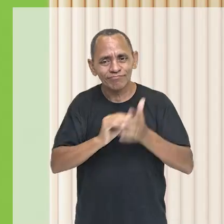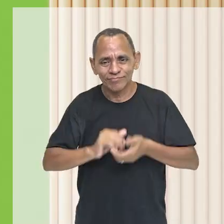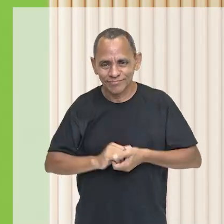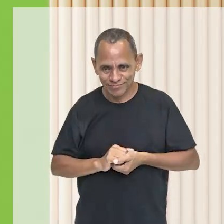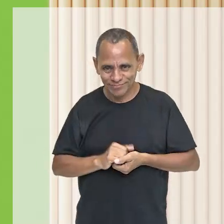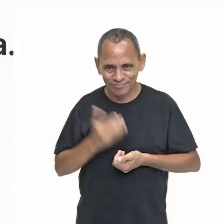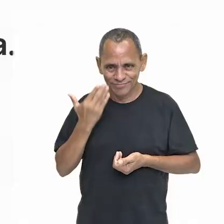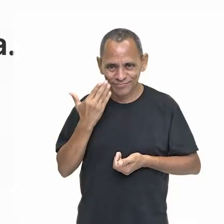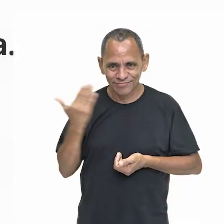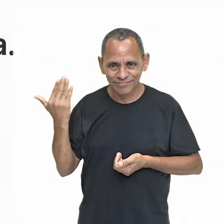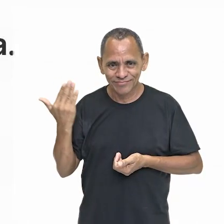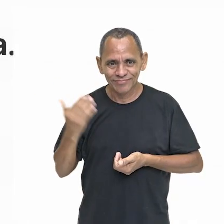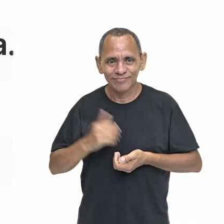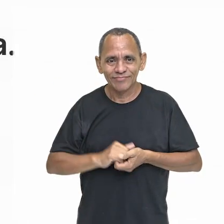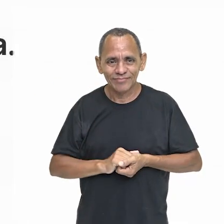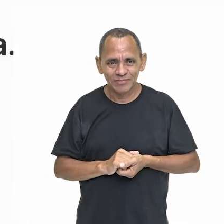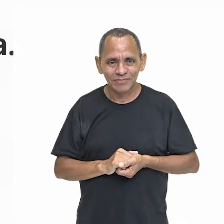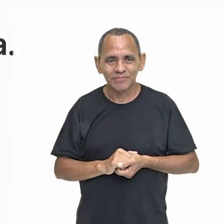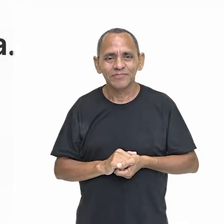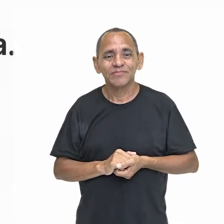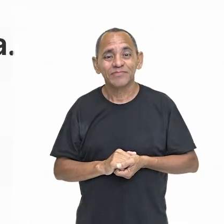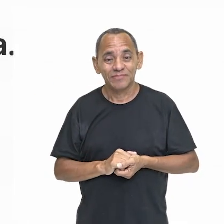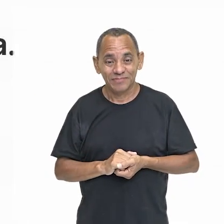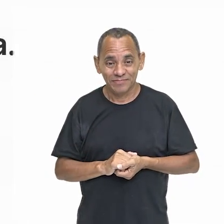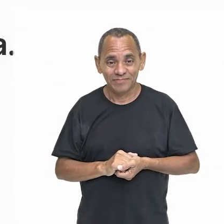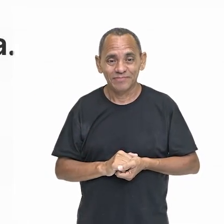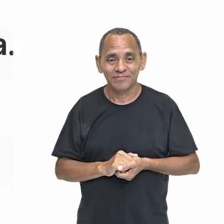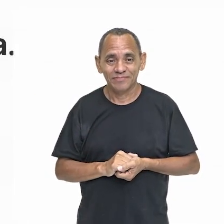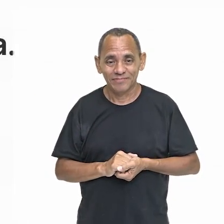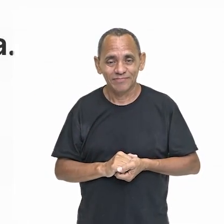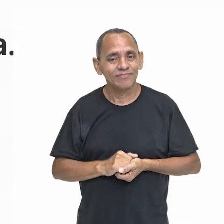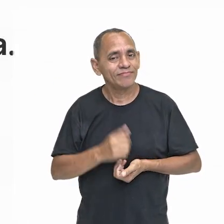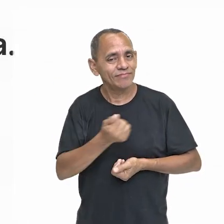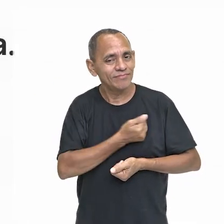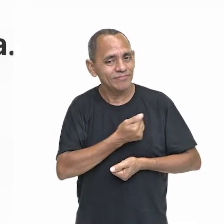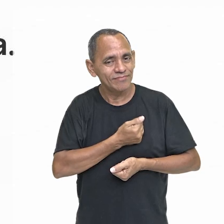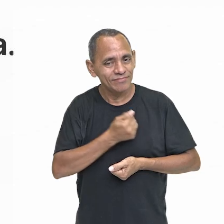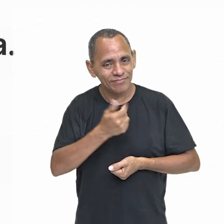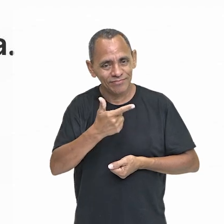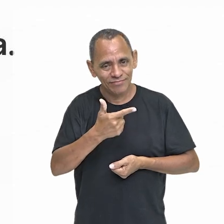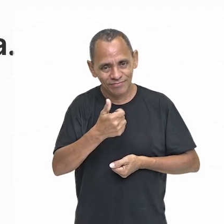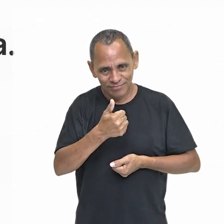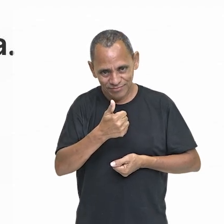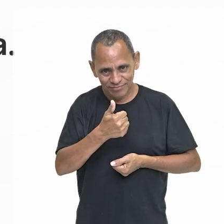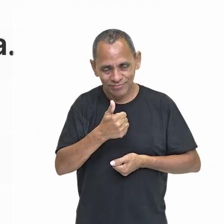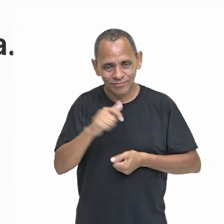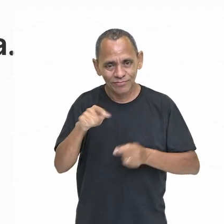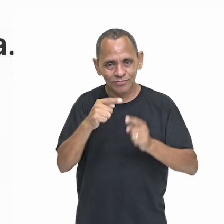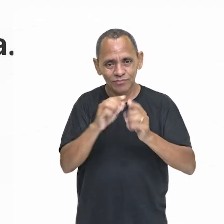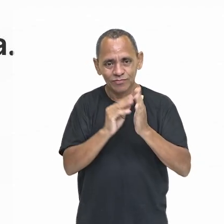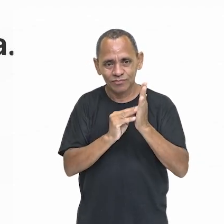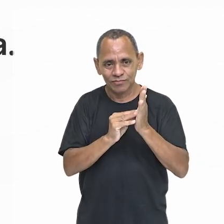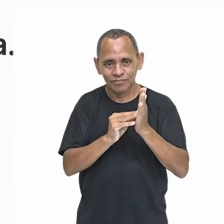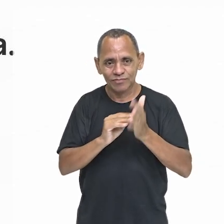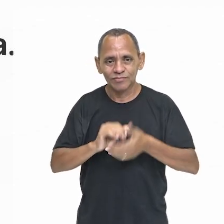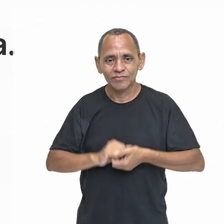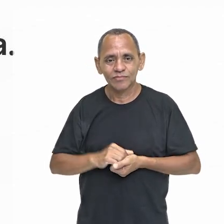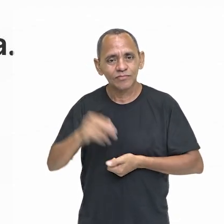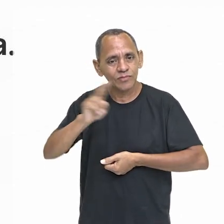conhecimento. Vamos lá conferir? Olha aí, aula 21. Objeto de